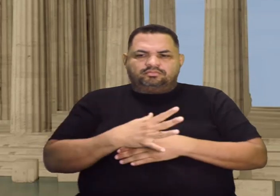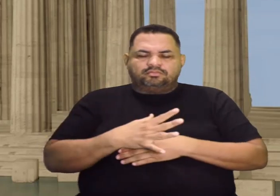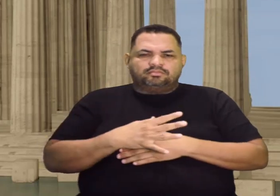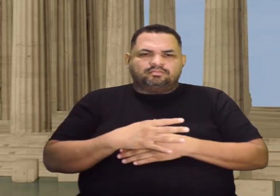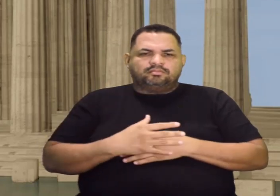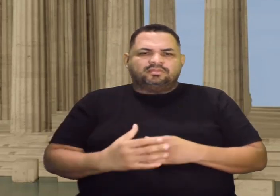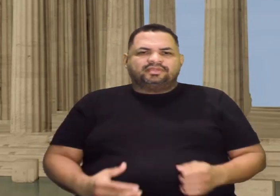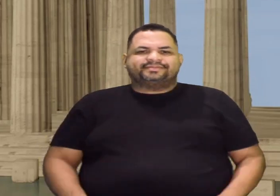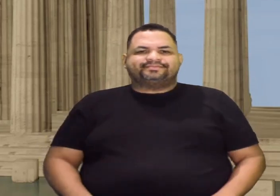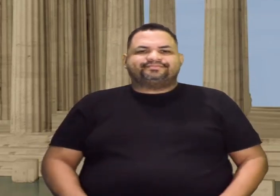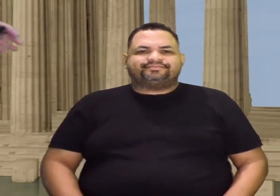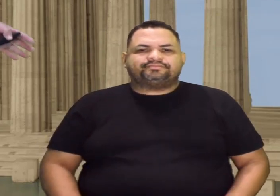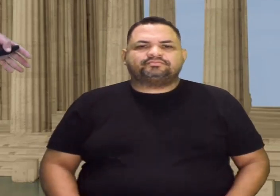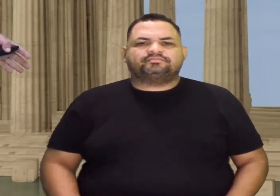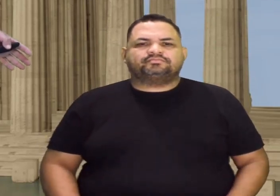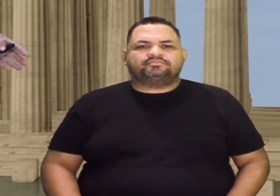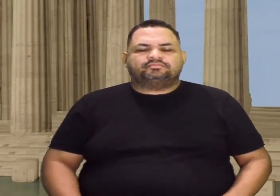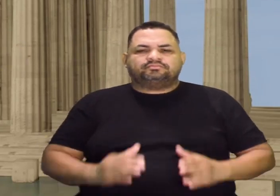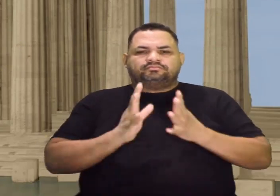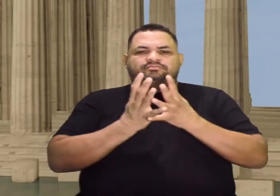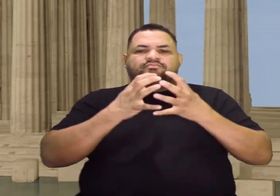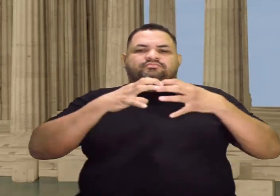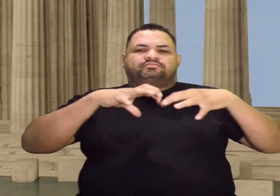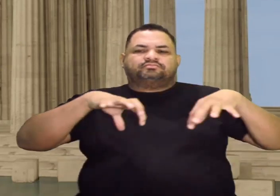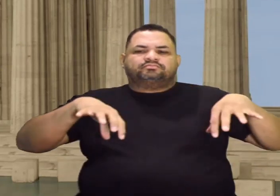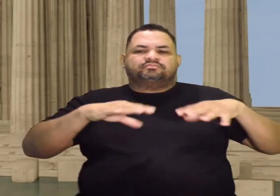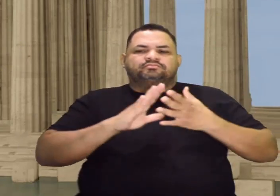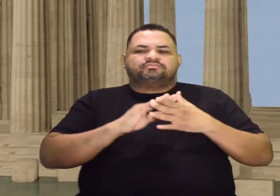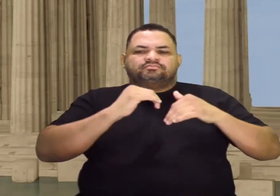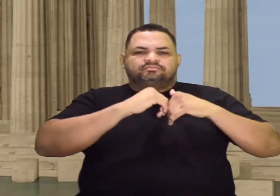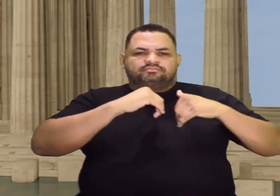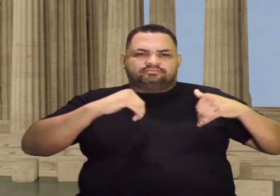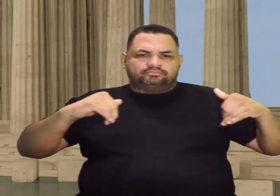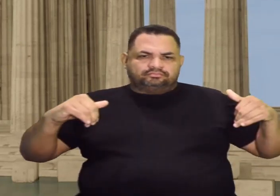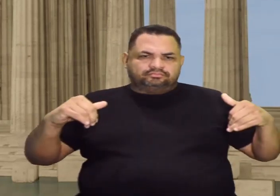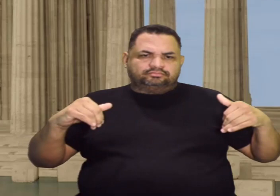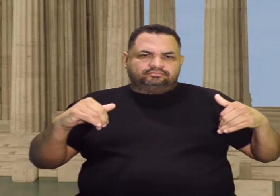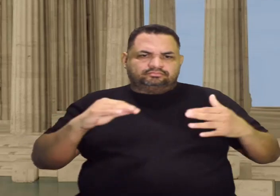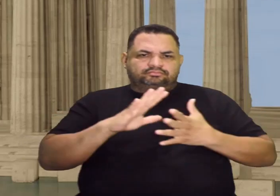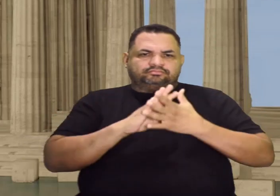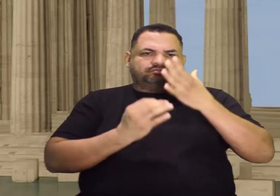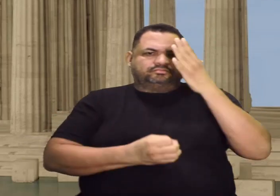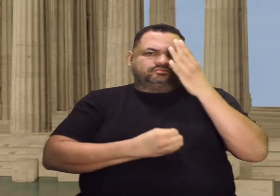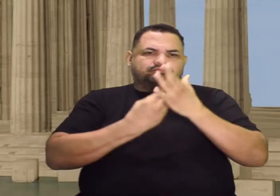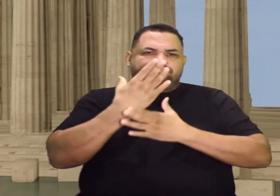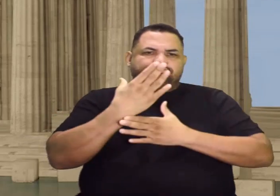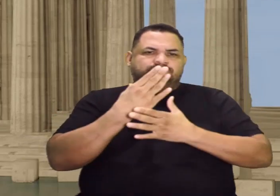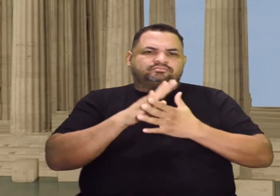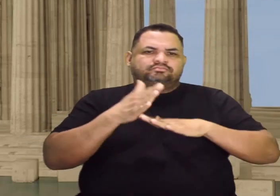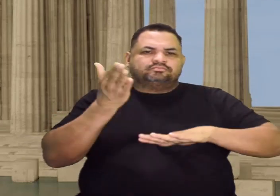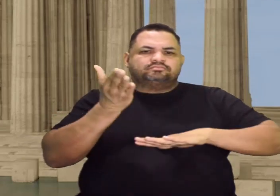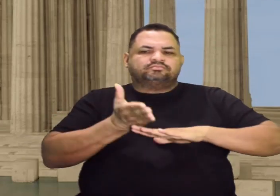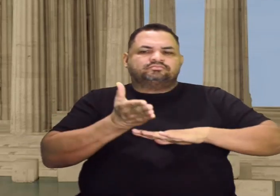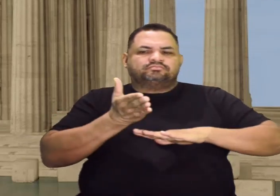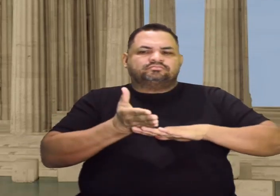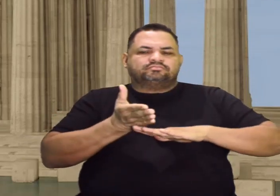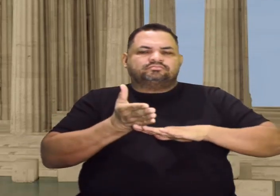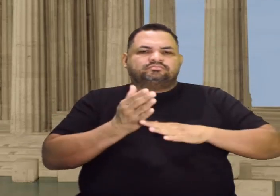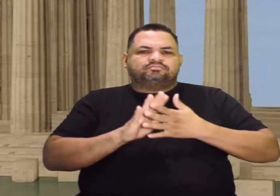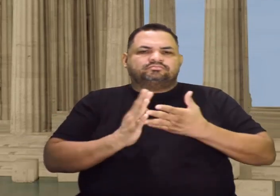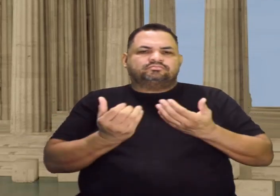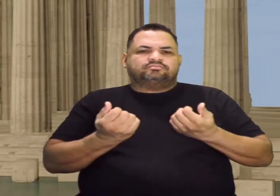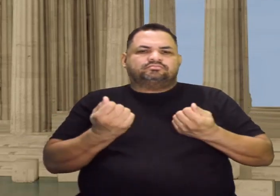nessa perspectiva. Rompeu-se, né, está aqui, e deu abertura para a moderna. Então, é